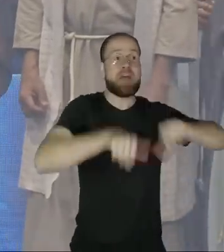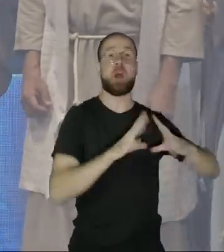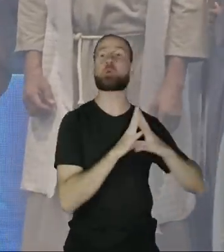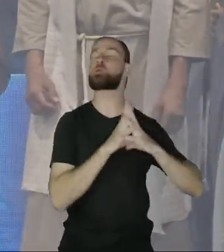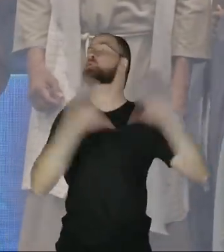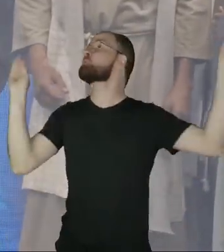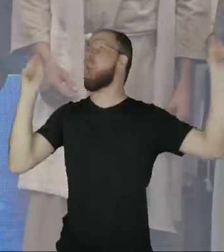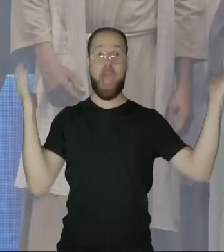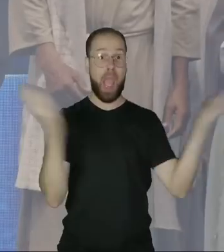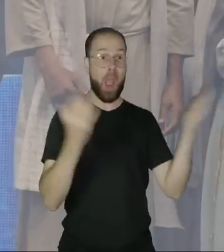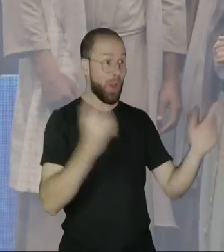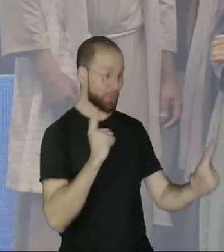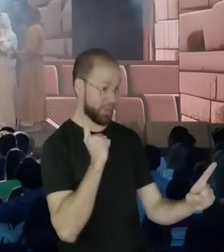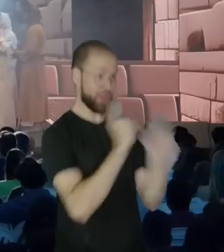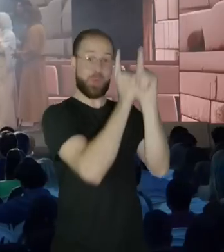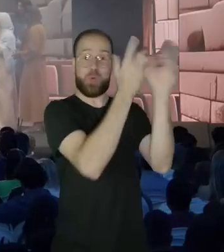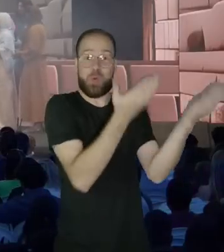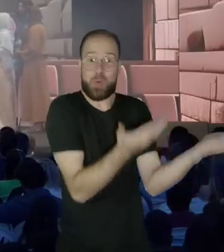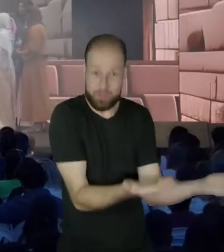encontrado.